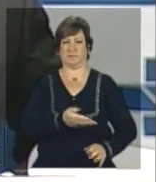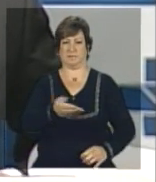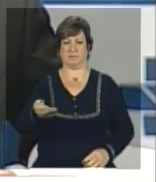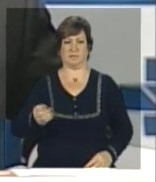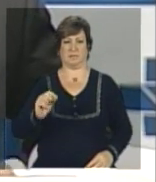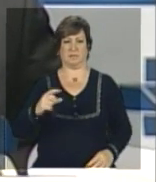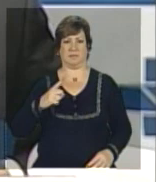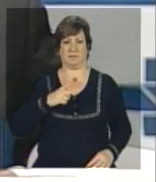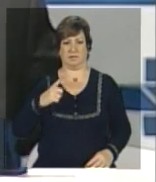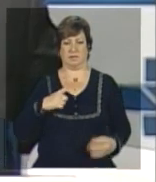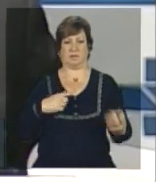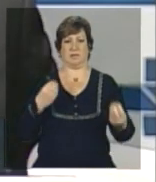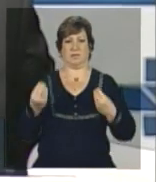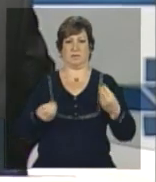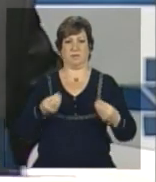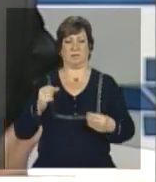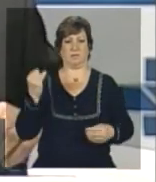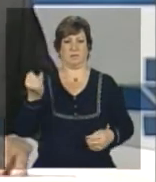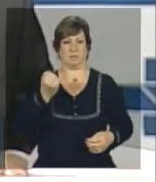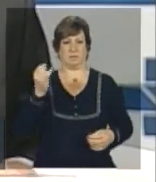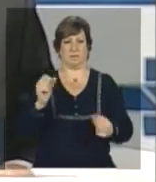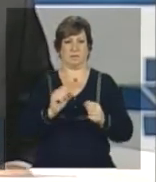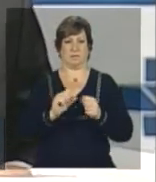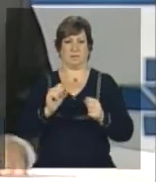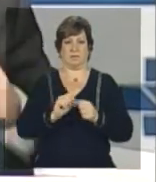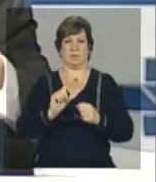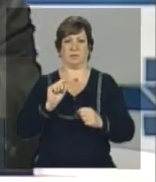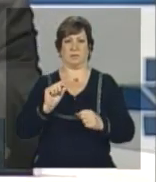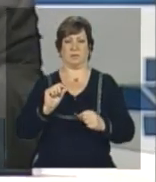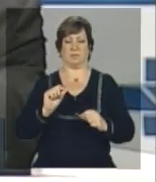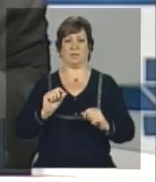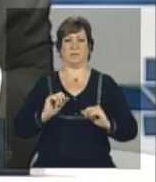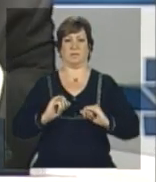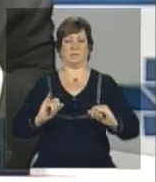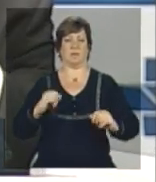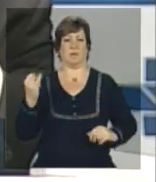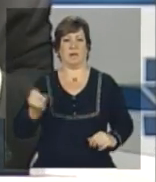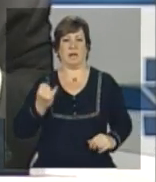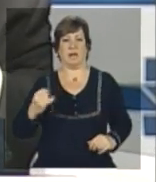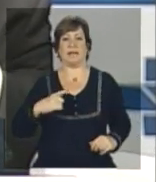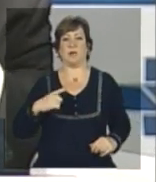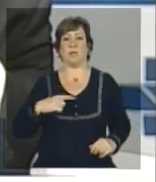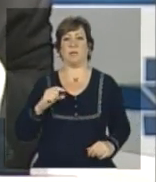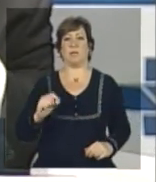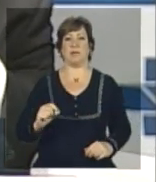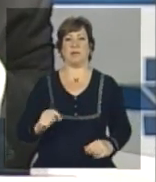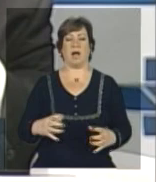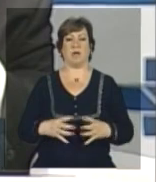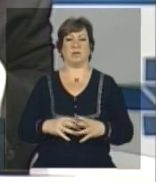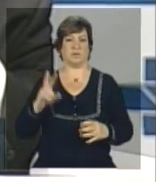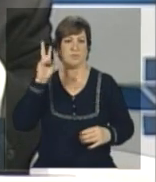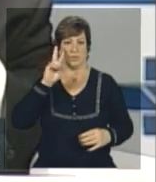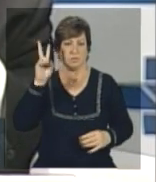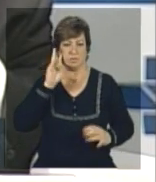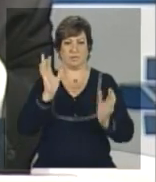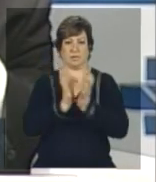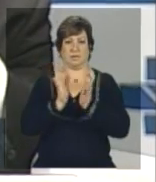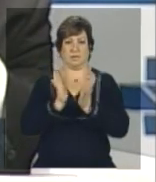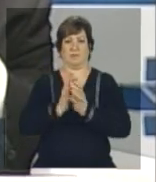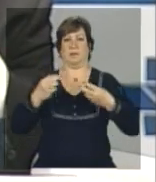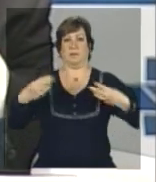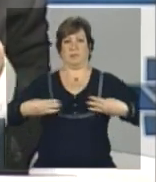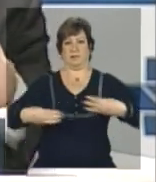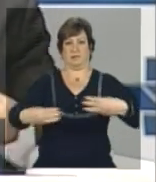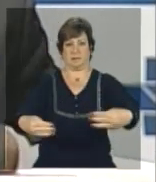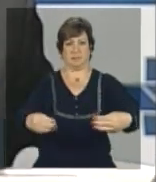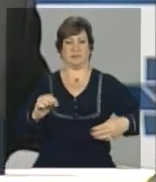como intenção fazer um primeiro balanço do início do ano das ações de dengue do Ministério da Saúde, em